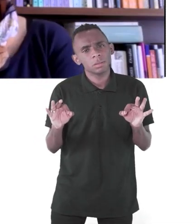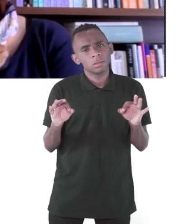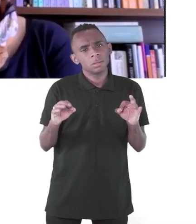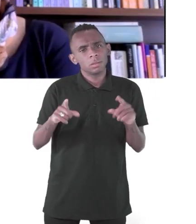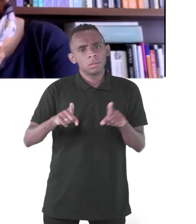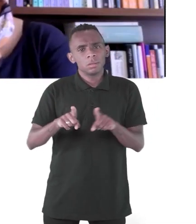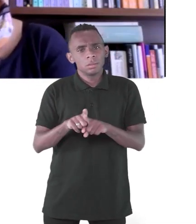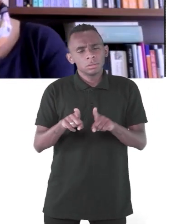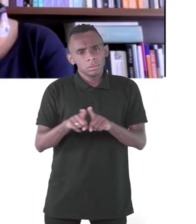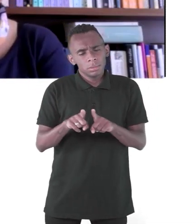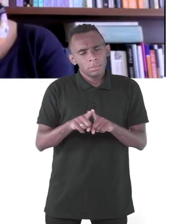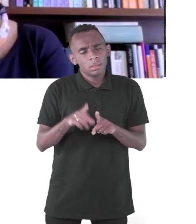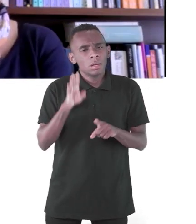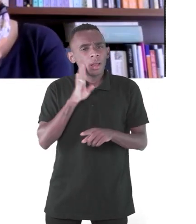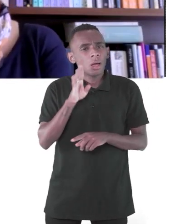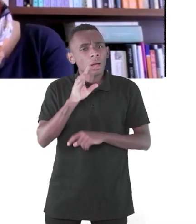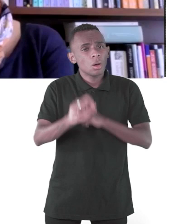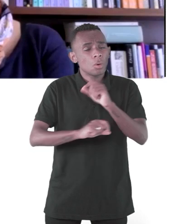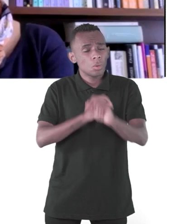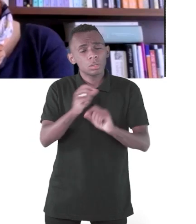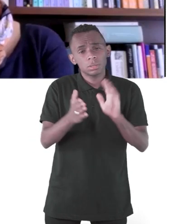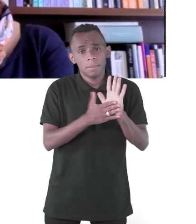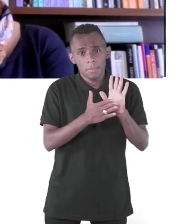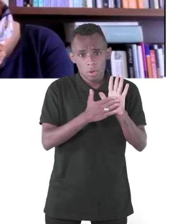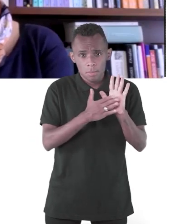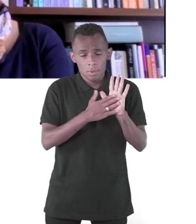é lindo que você faça o programa com ela, porque ela